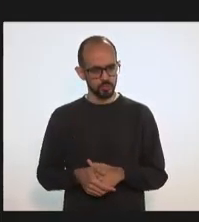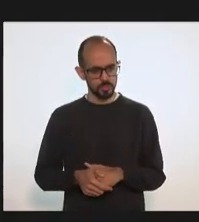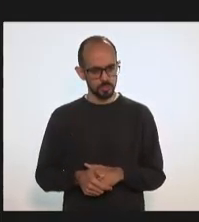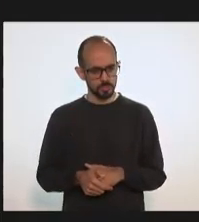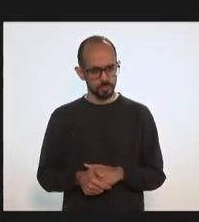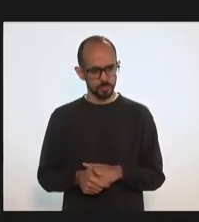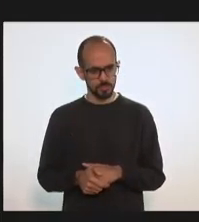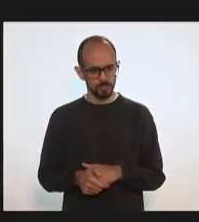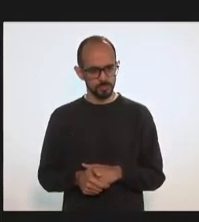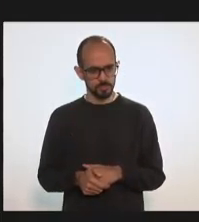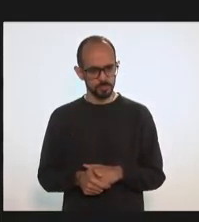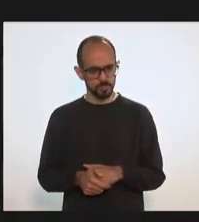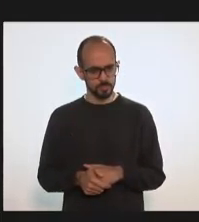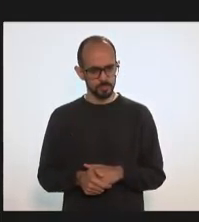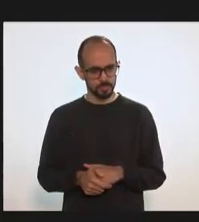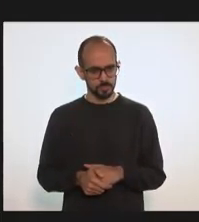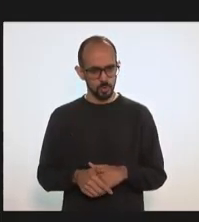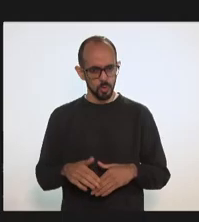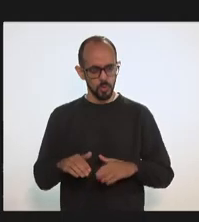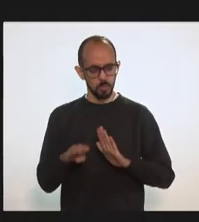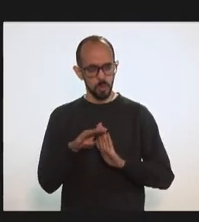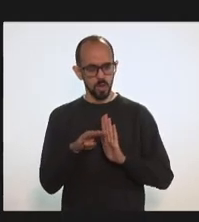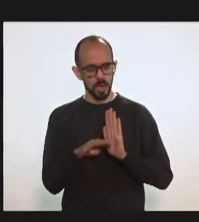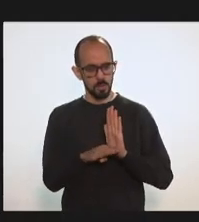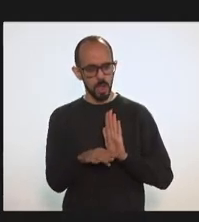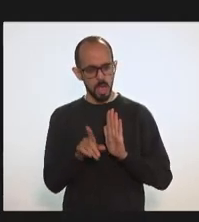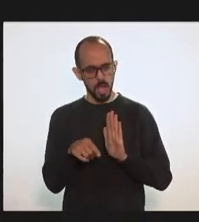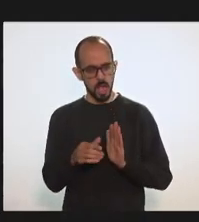É a sugestão, não há a ver prejudicabilidade.